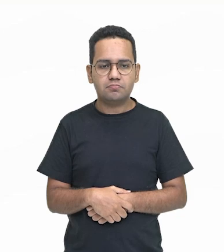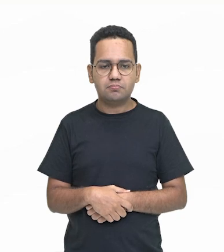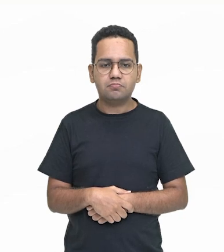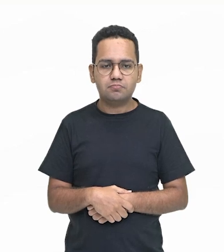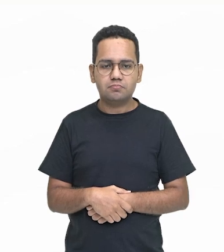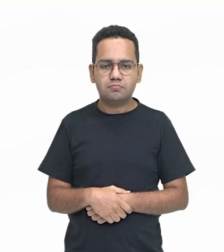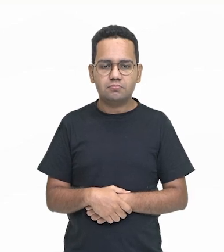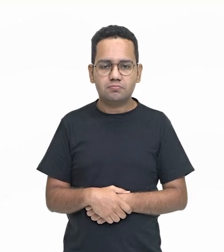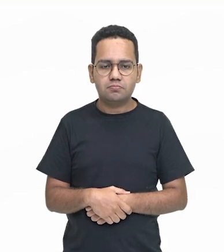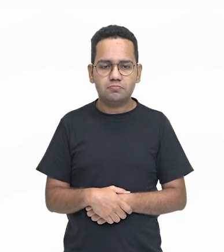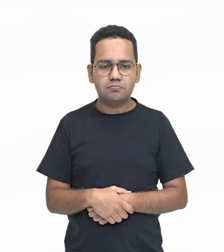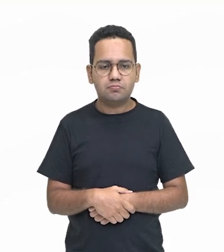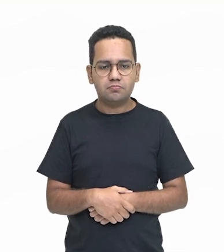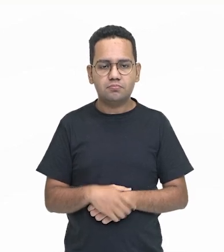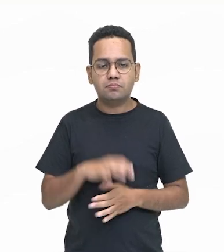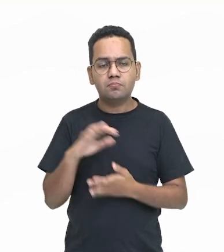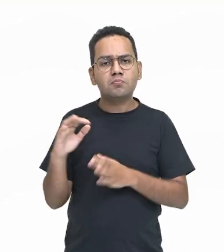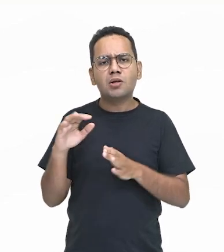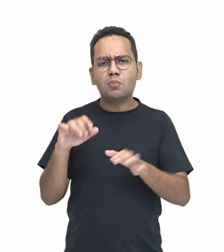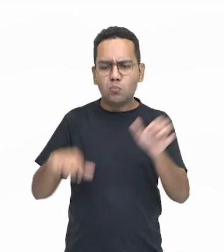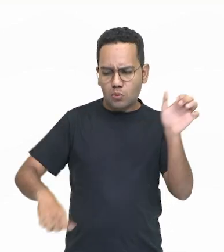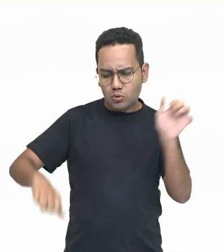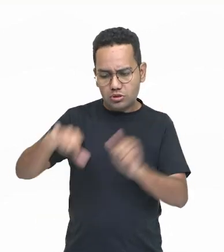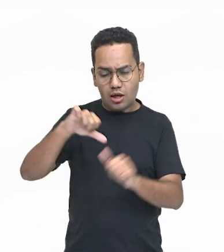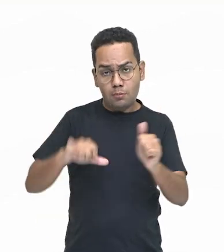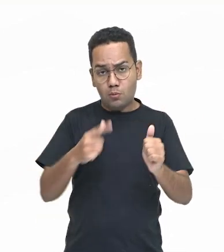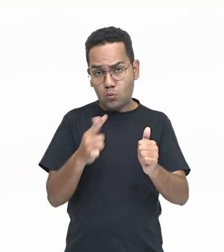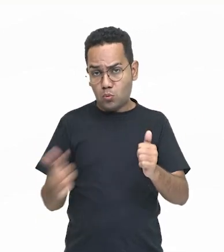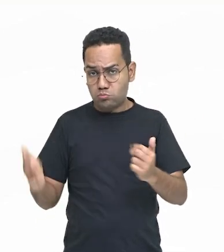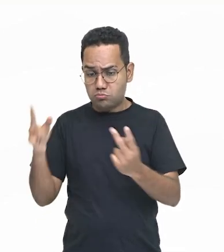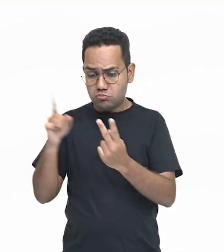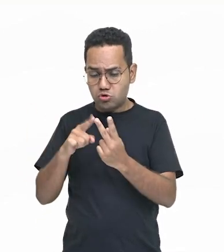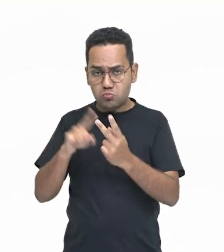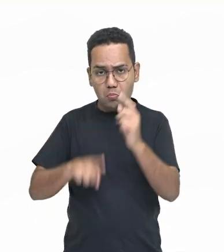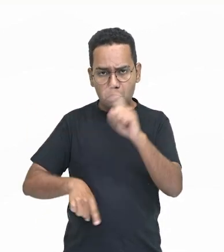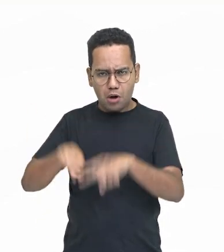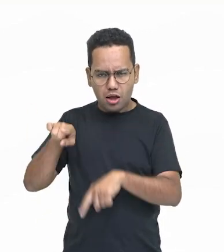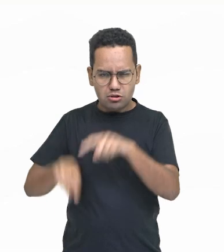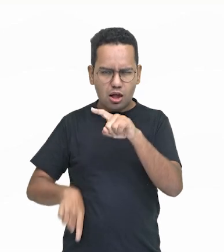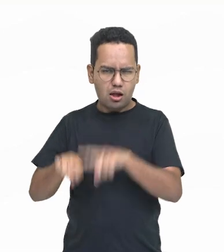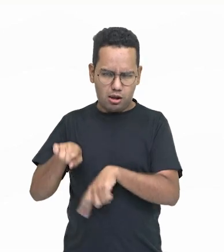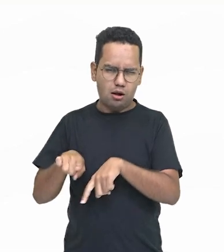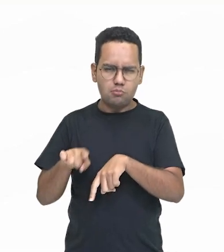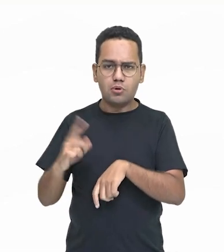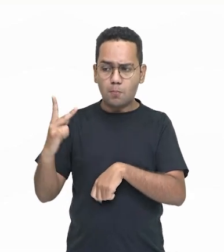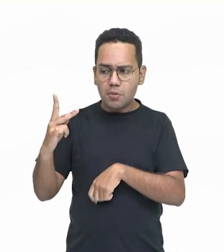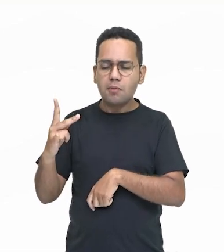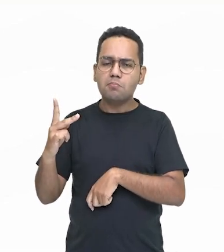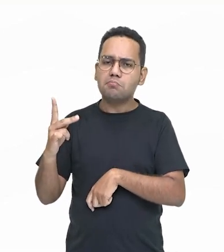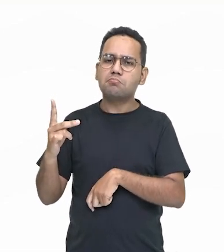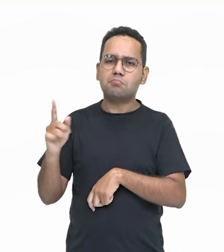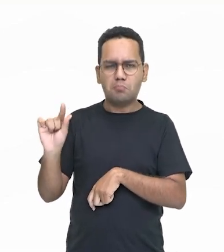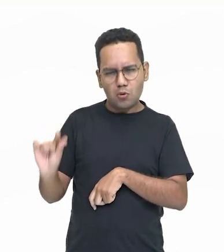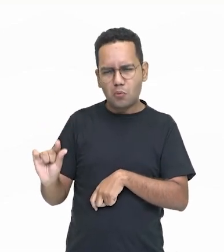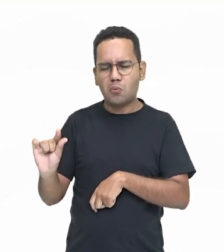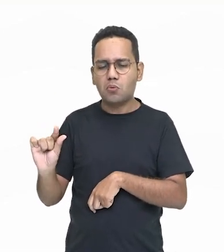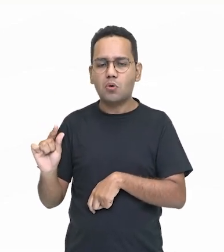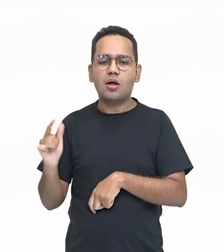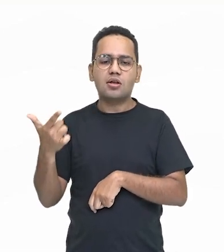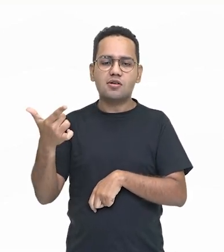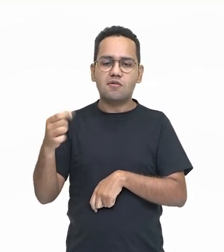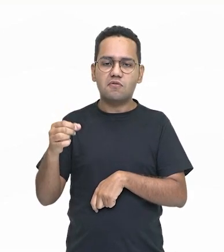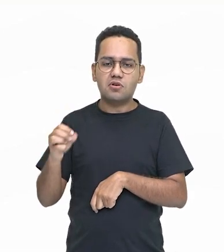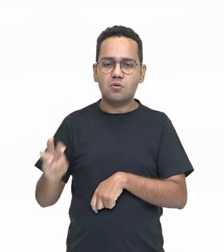quando essas lâmpadas foram trocadas pelas lâmpadas que têm uma potência menor, uma potência de 20